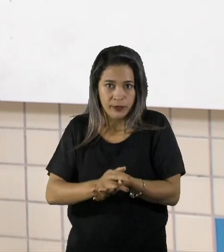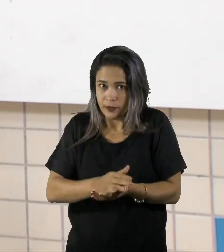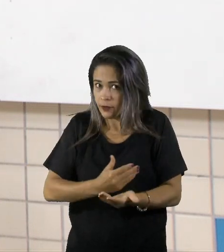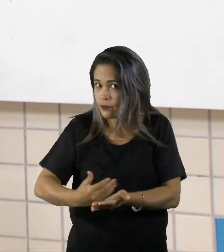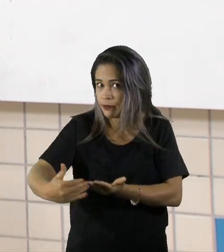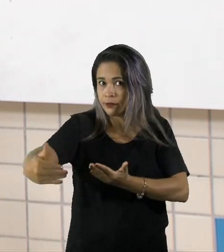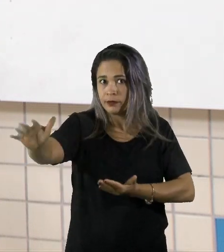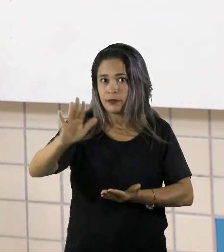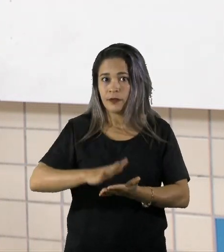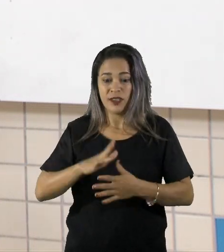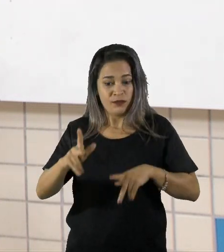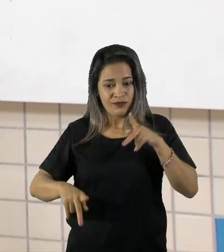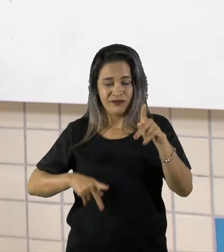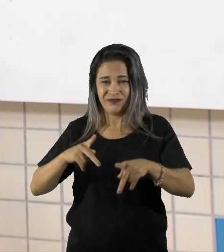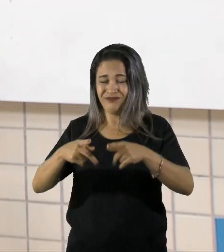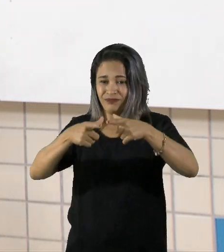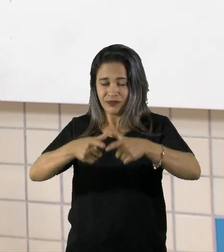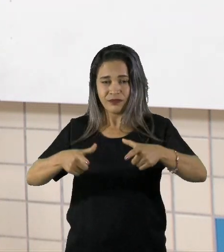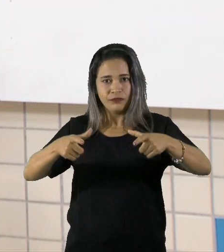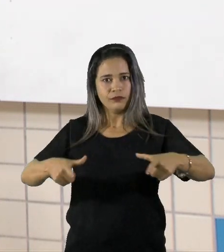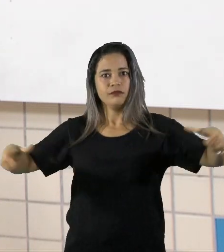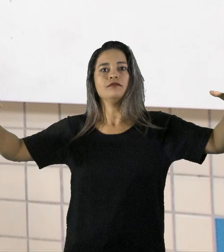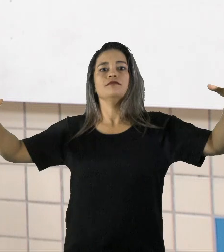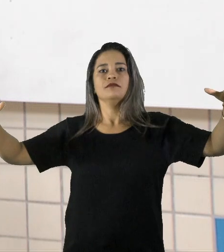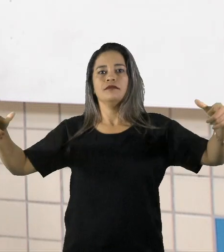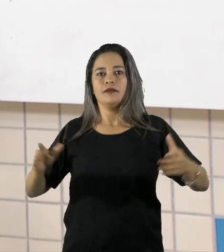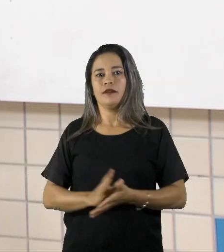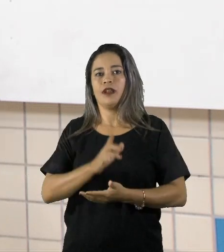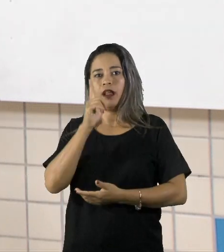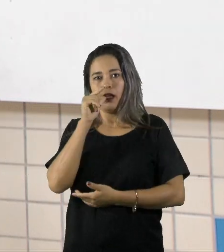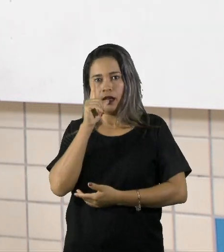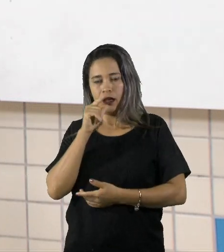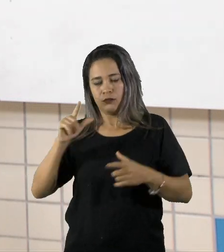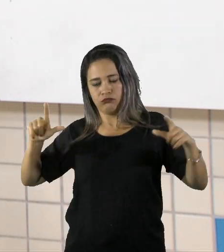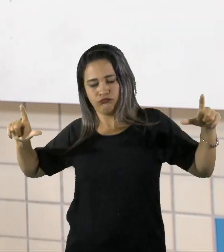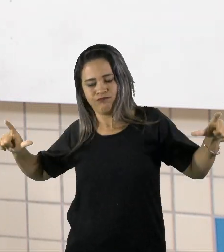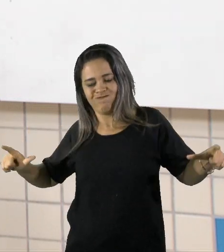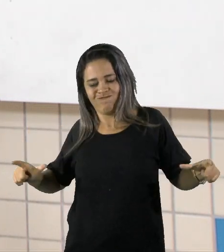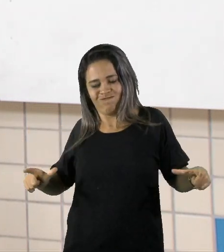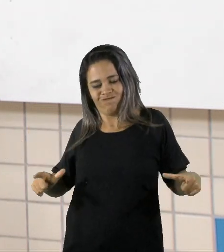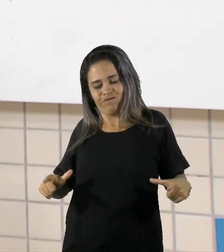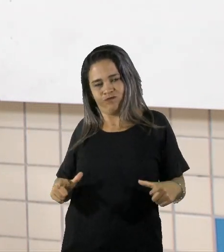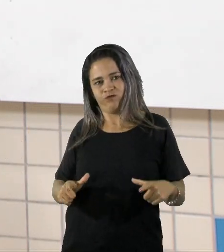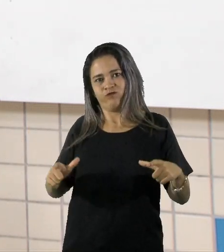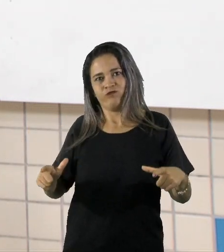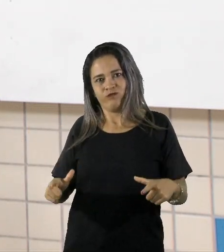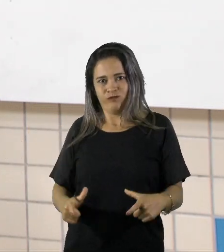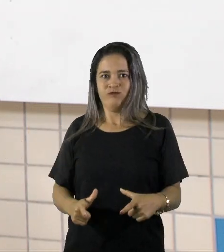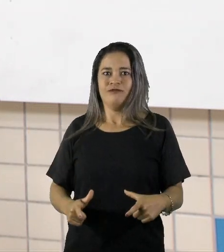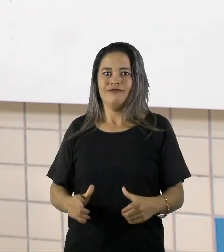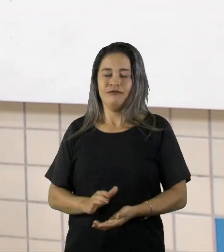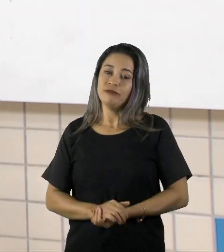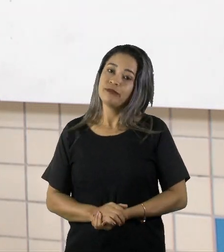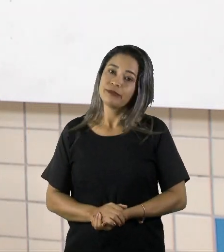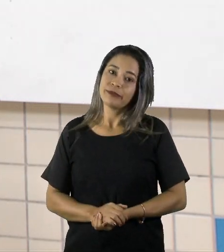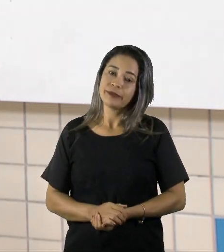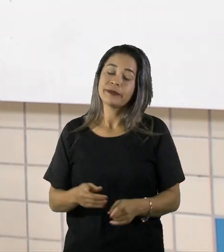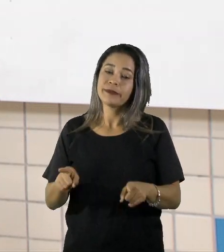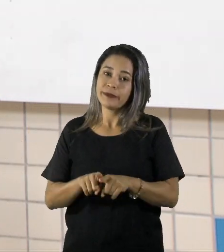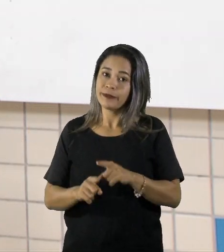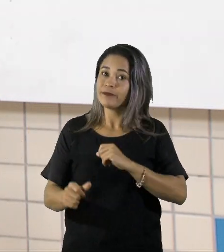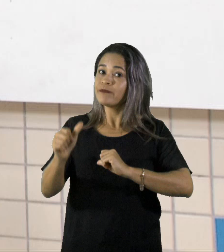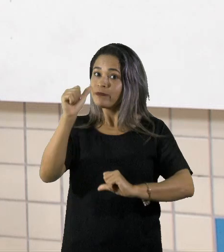a população é muito grande e a água ela está numa quantidade limitada. Então, e também o nosso consumo